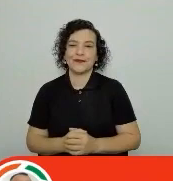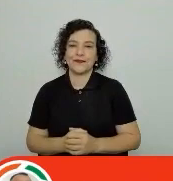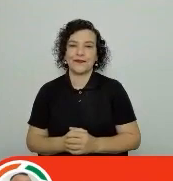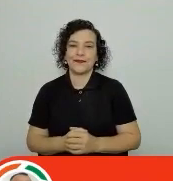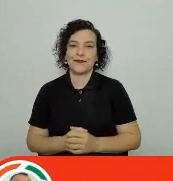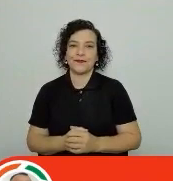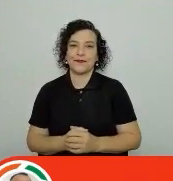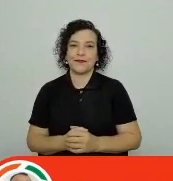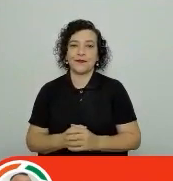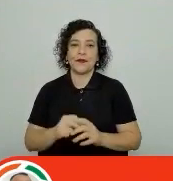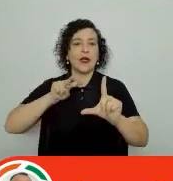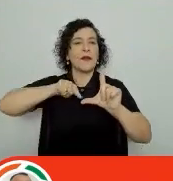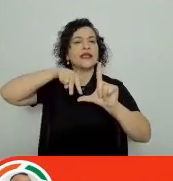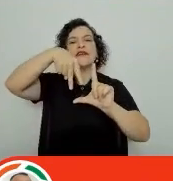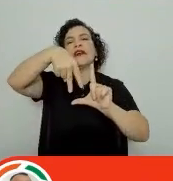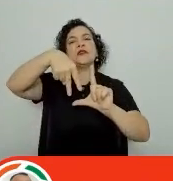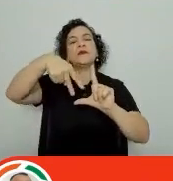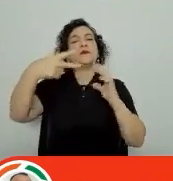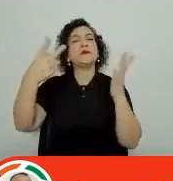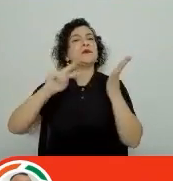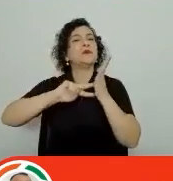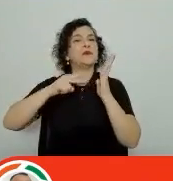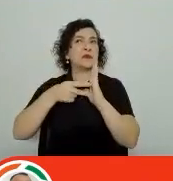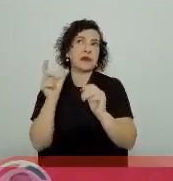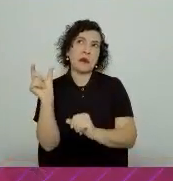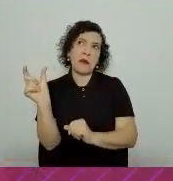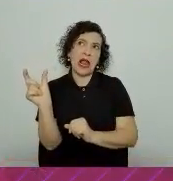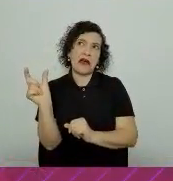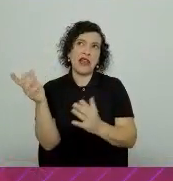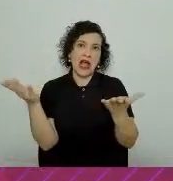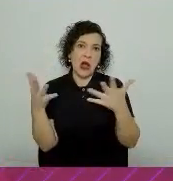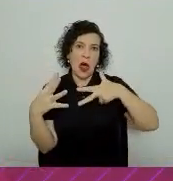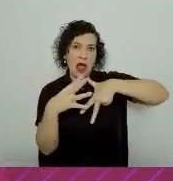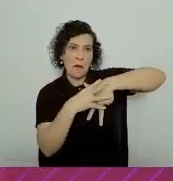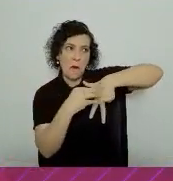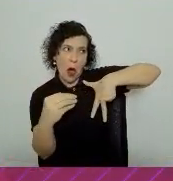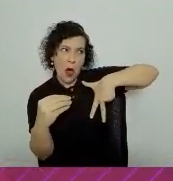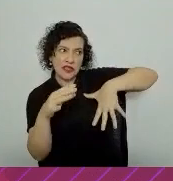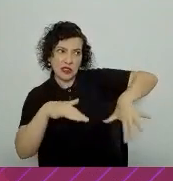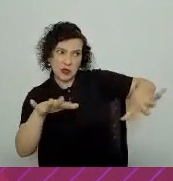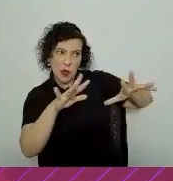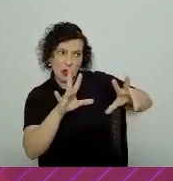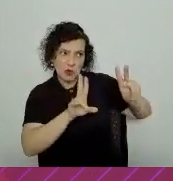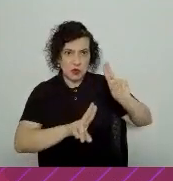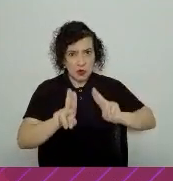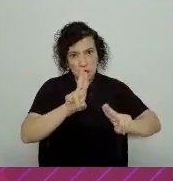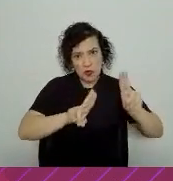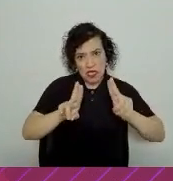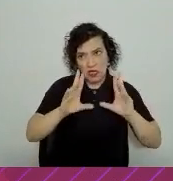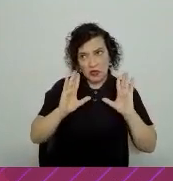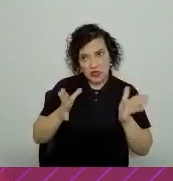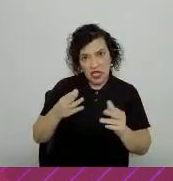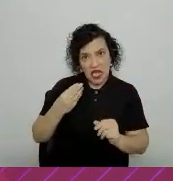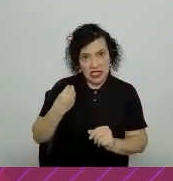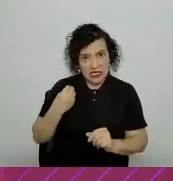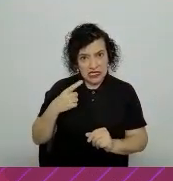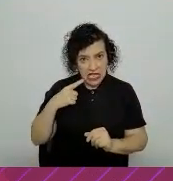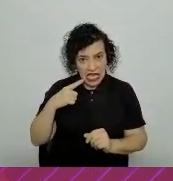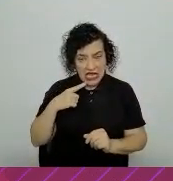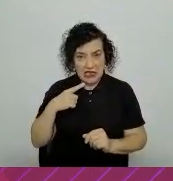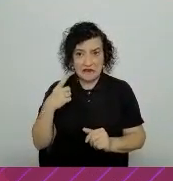O que é metaverso né gente é uma palavra da moda já existe né tô pegando questionamento ainda não